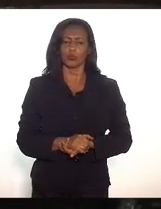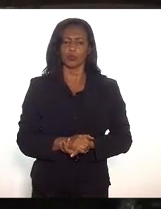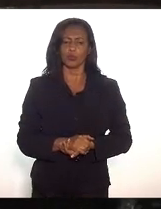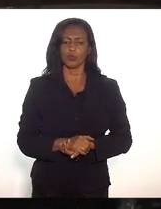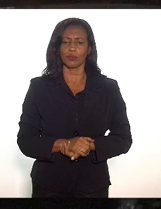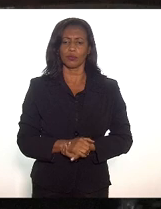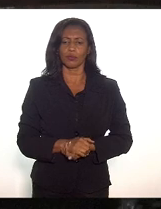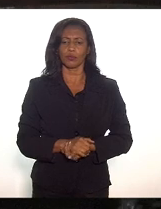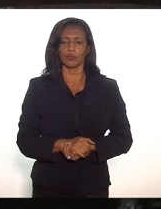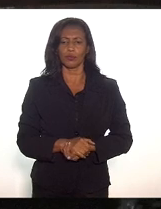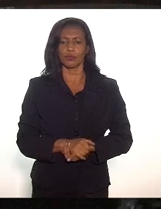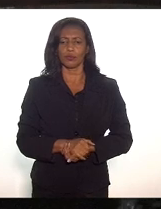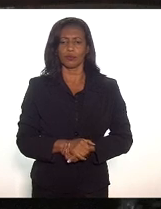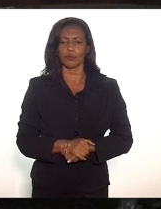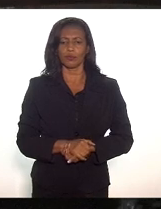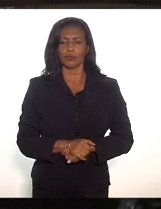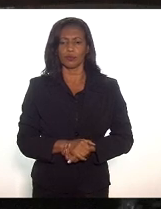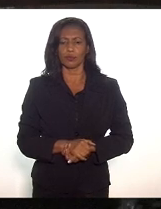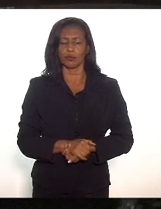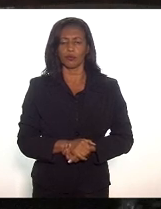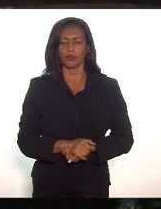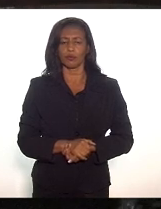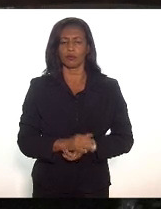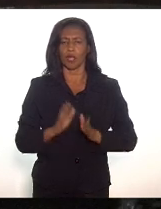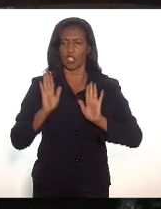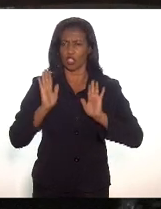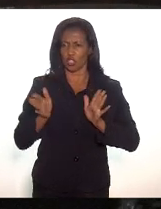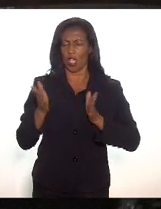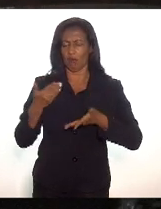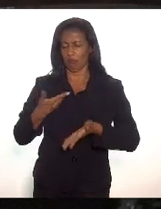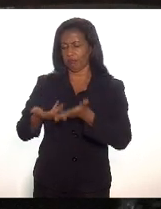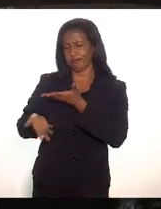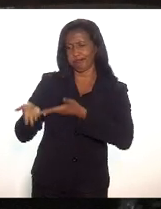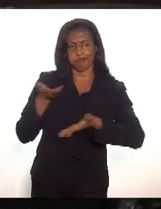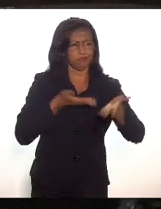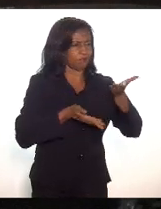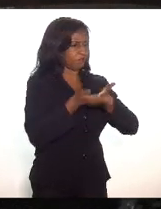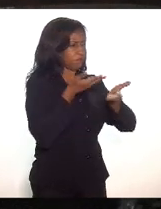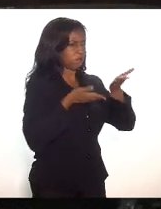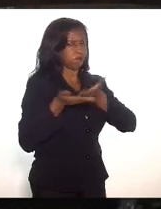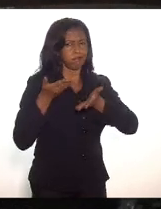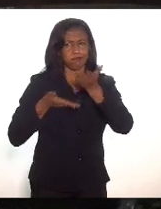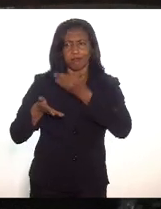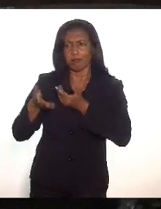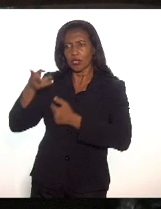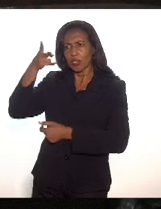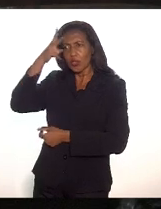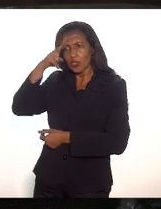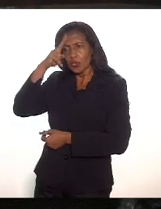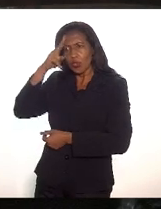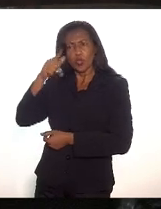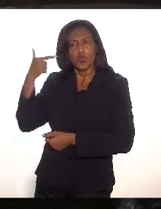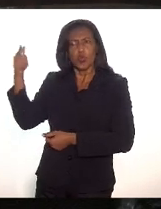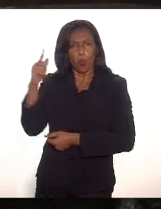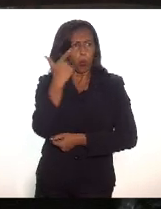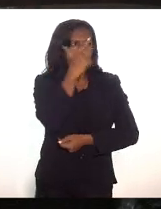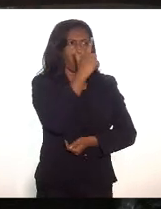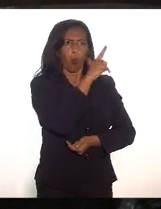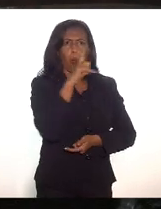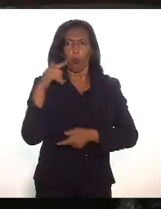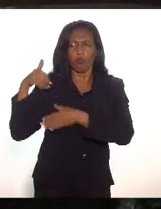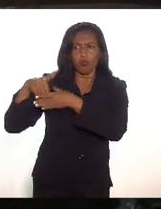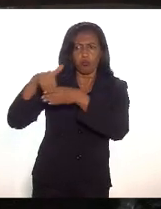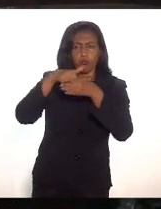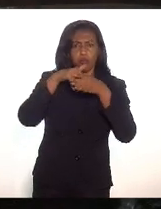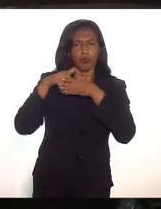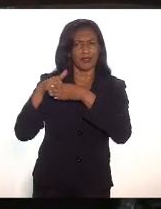E já participei historicamente de outras votações